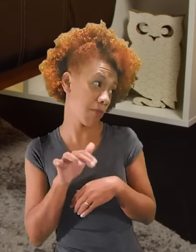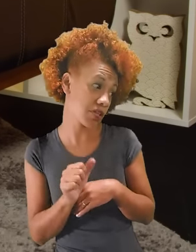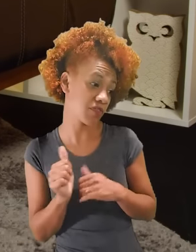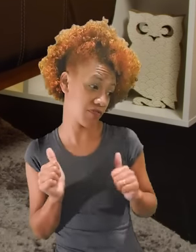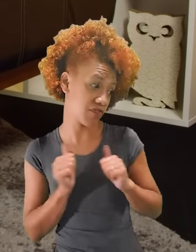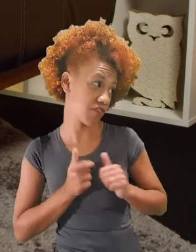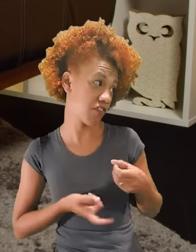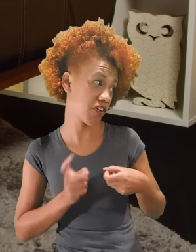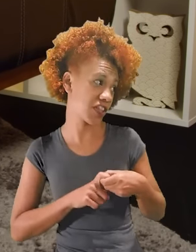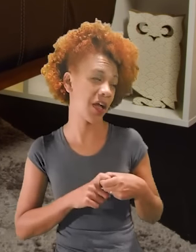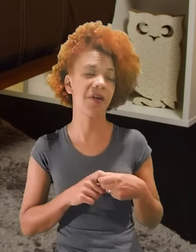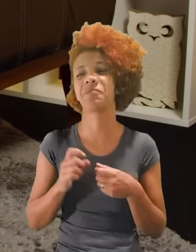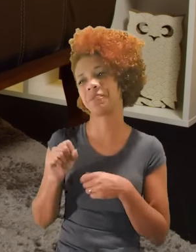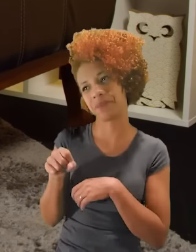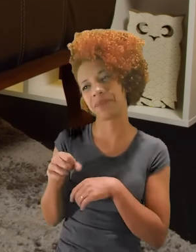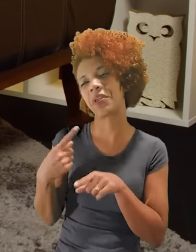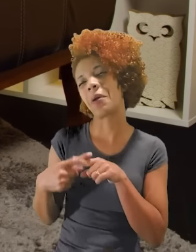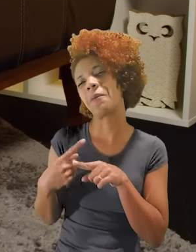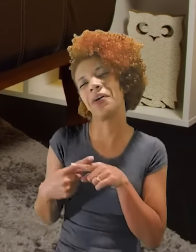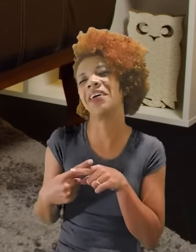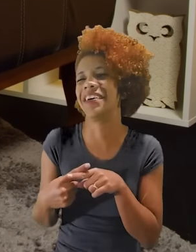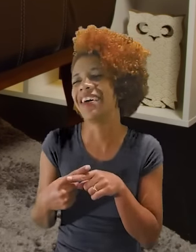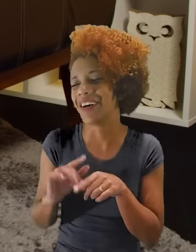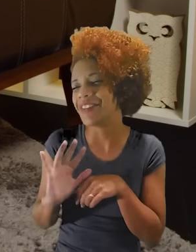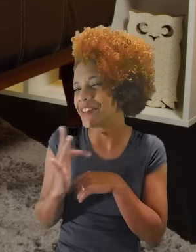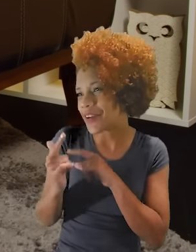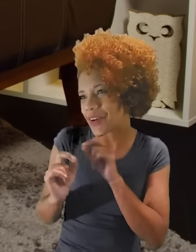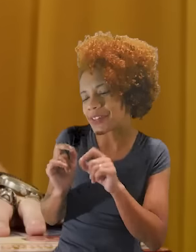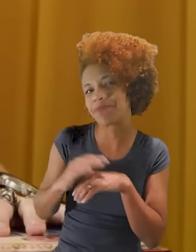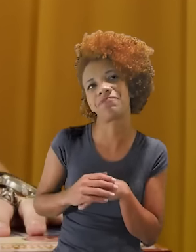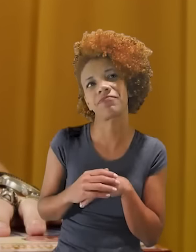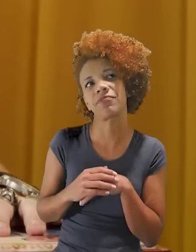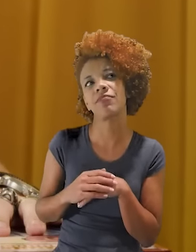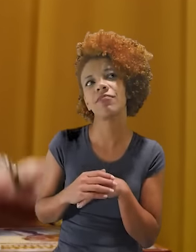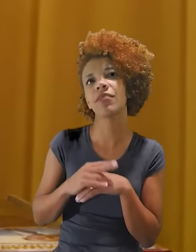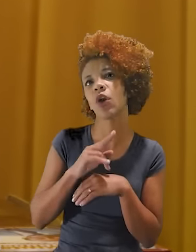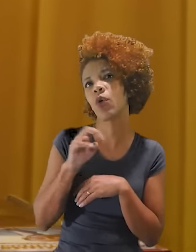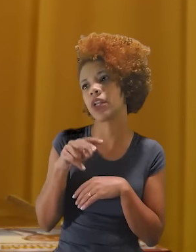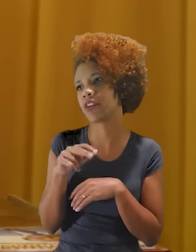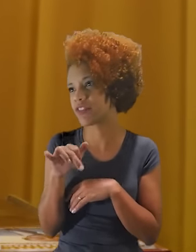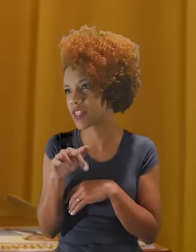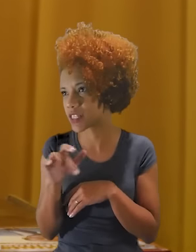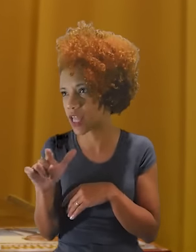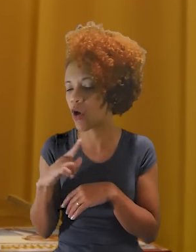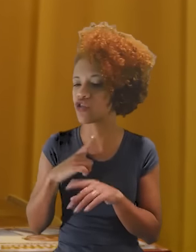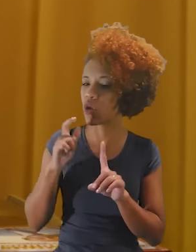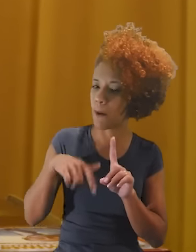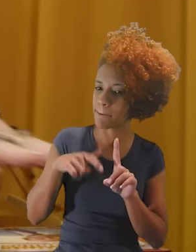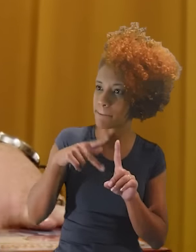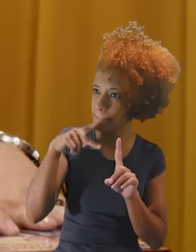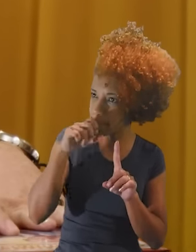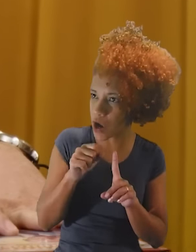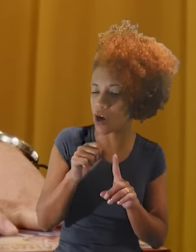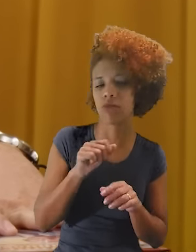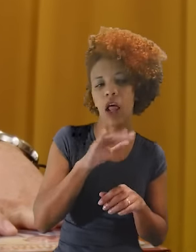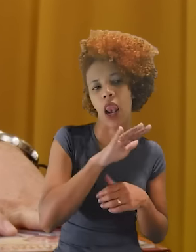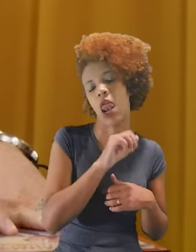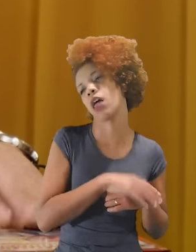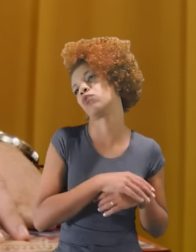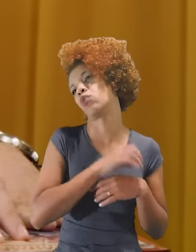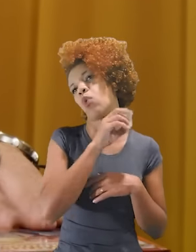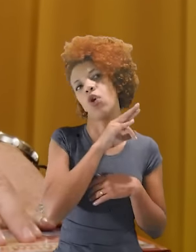voltar. Porque era o seguinte: porque aconteceu um negócio interessante, cara. A Universal tinha o personagem era muito forte no Oriente.